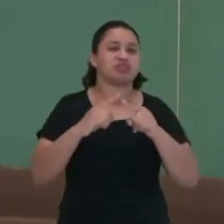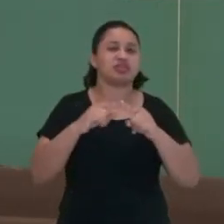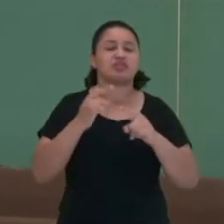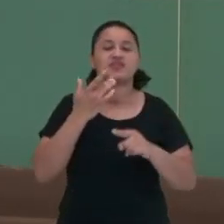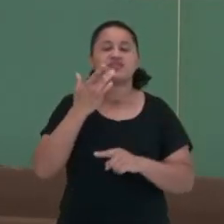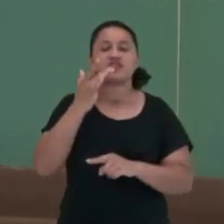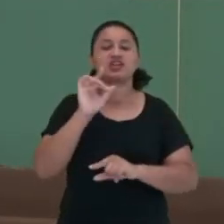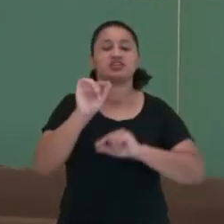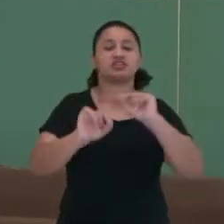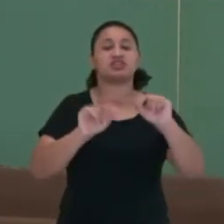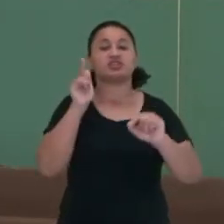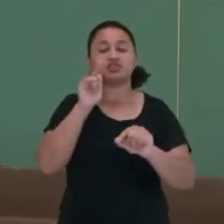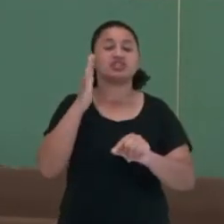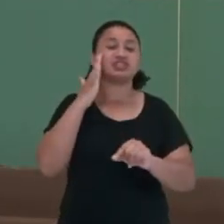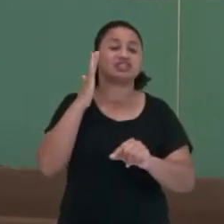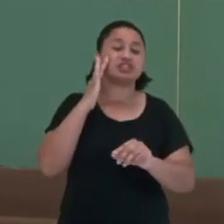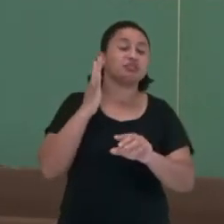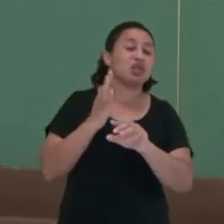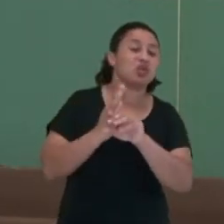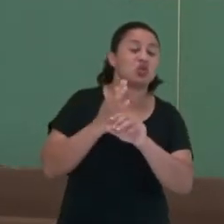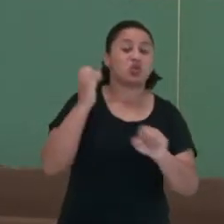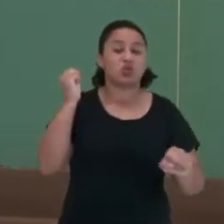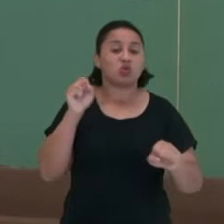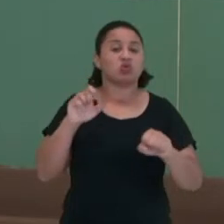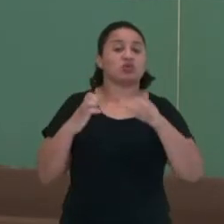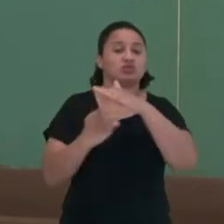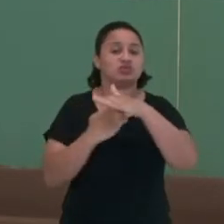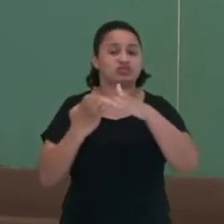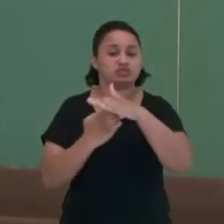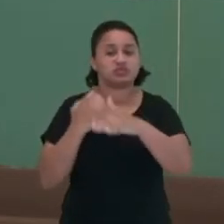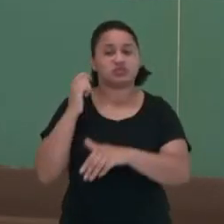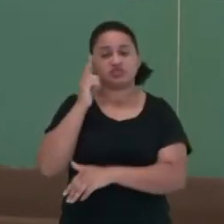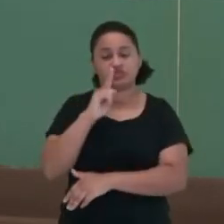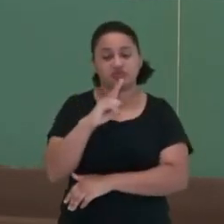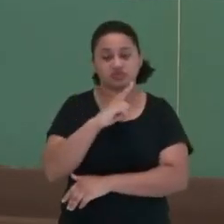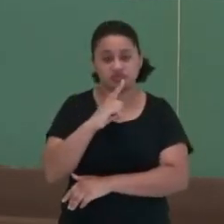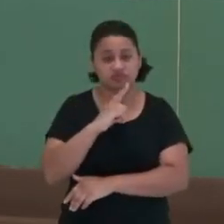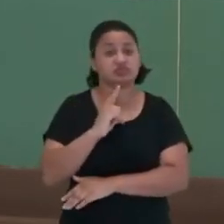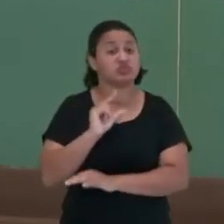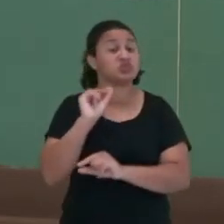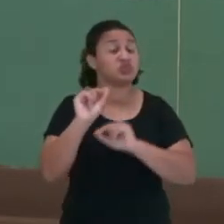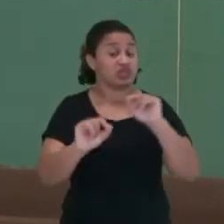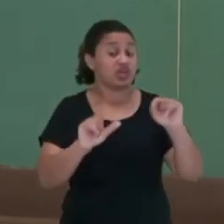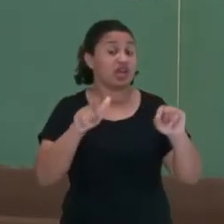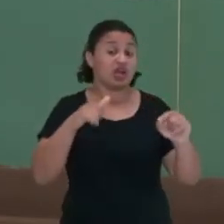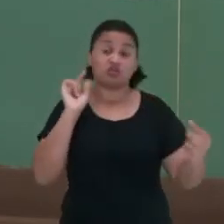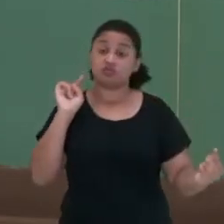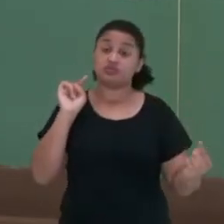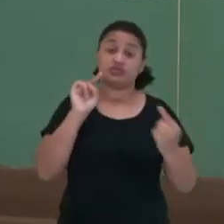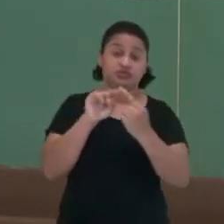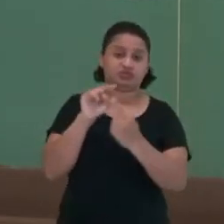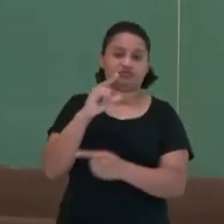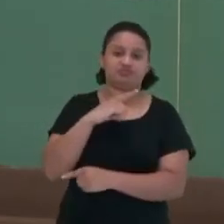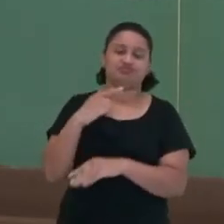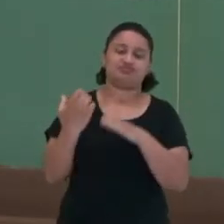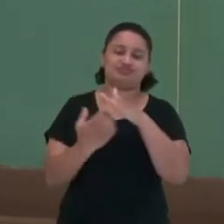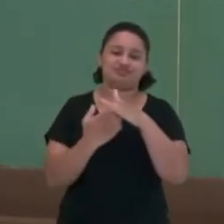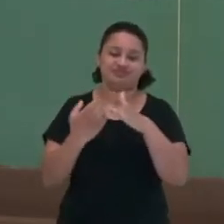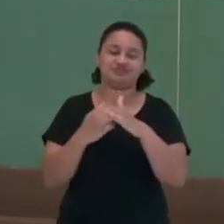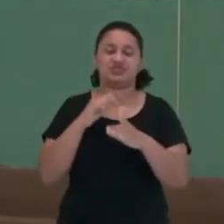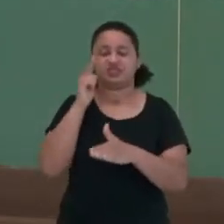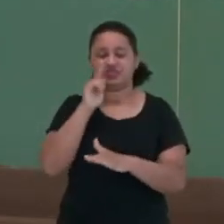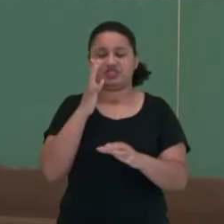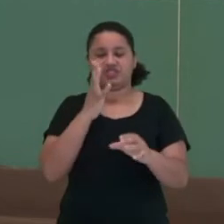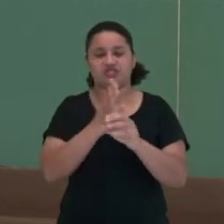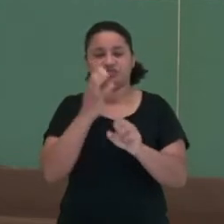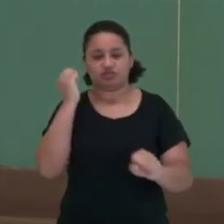nós a saber quanto lucro essa empresa tem, que é exatamente o grande objetivo de uma empresa, é você ter